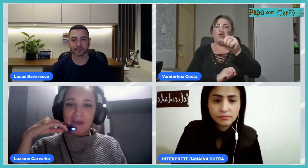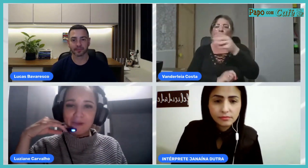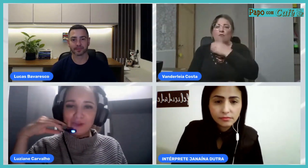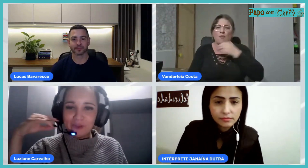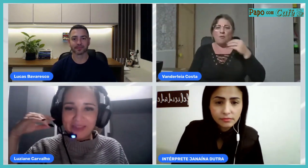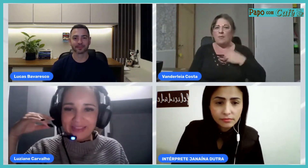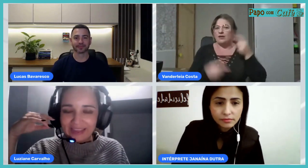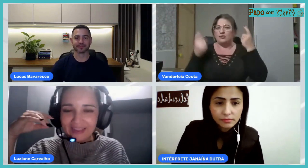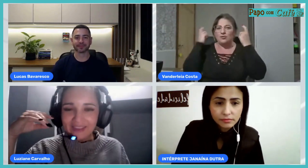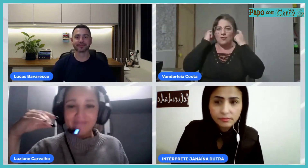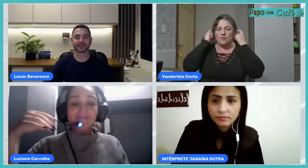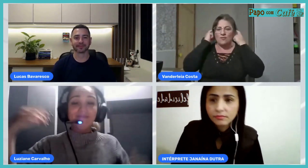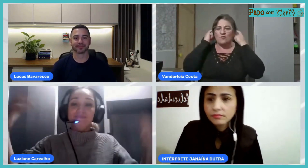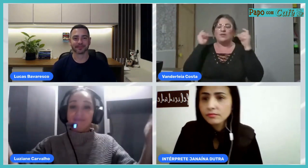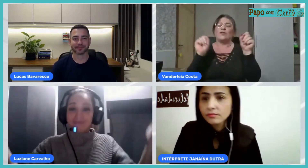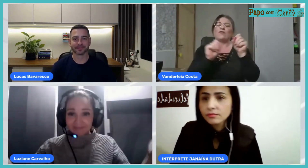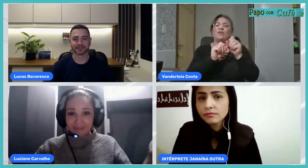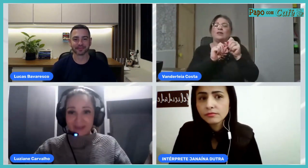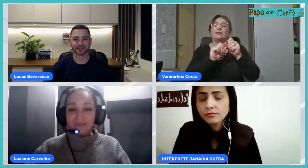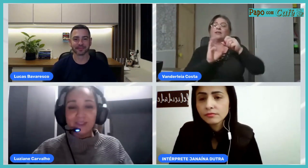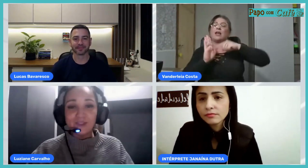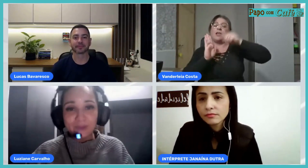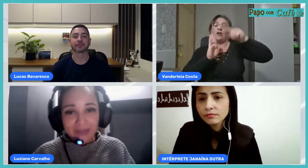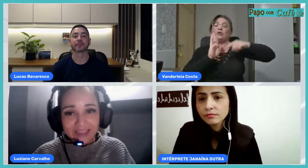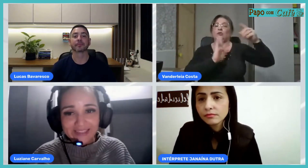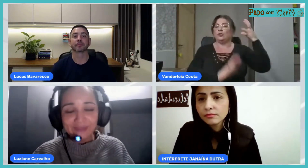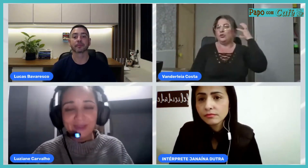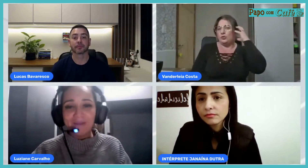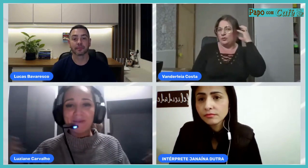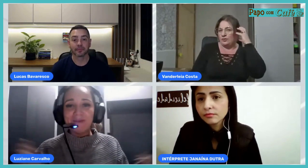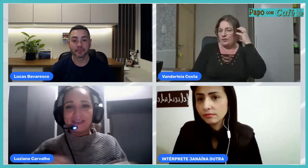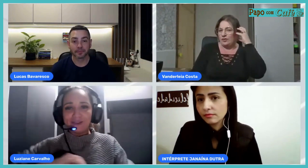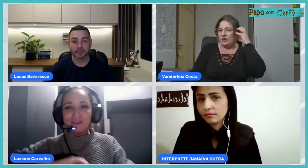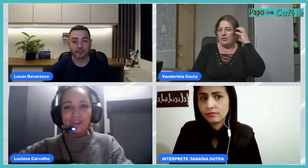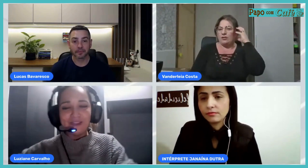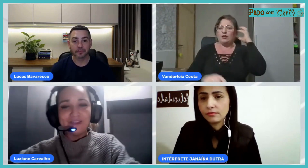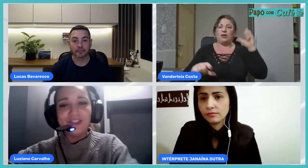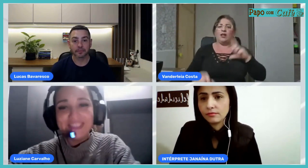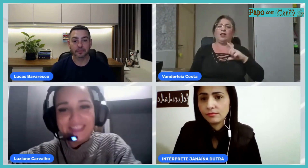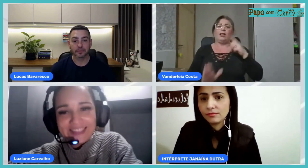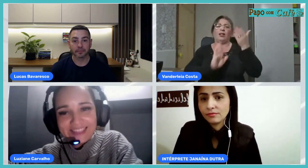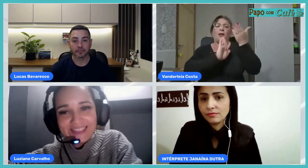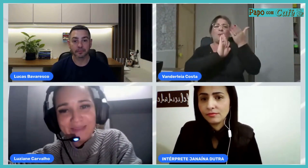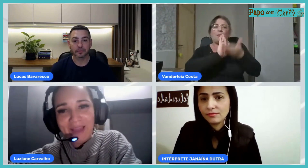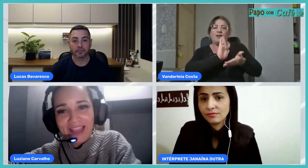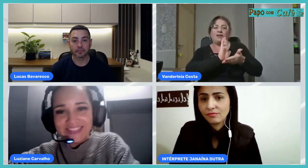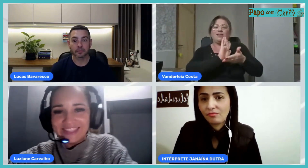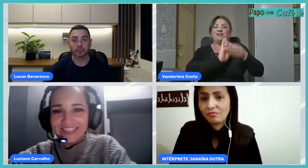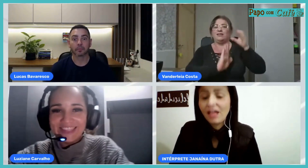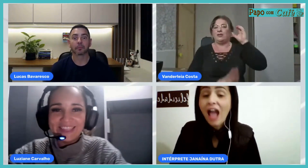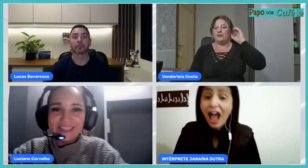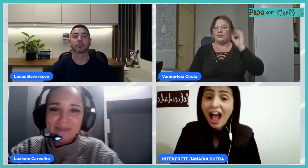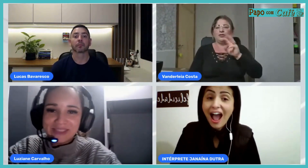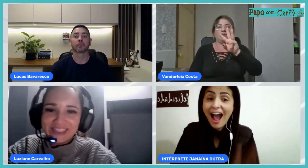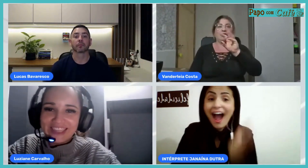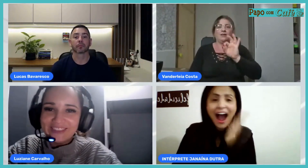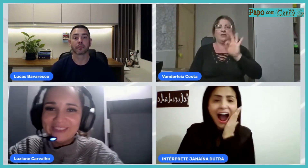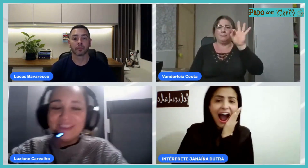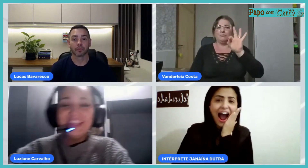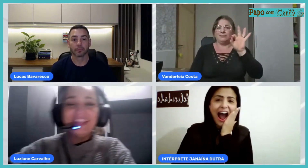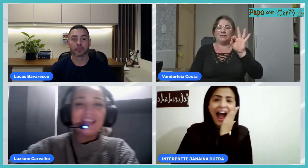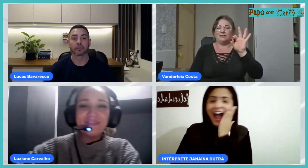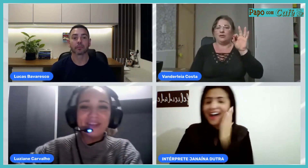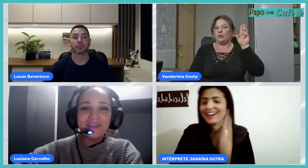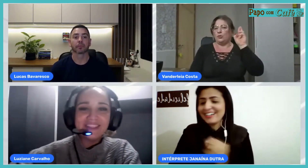fiz uma audiometria, para minha surpresa, eu tenho uma perda auditiva de 30 decibéis, né,